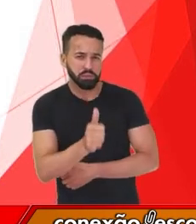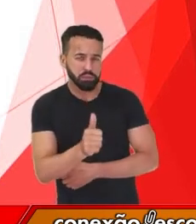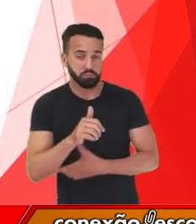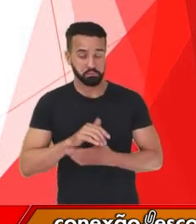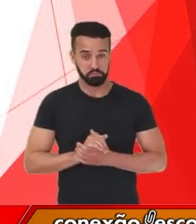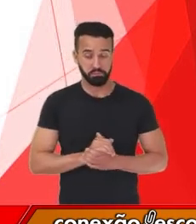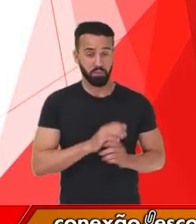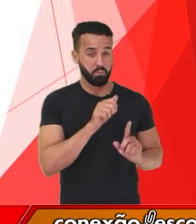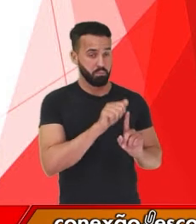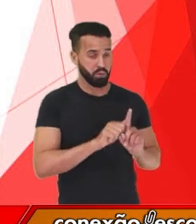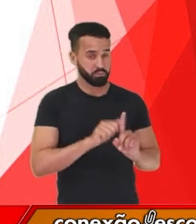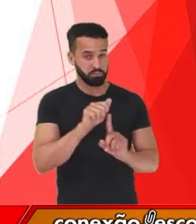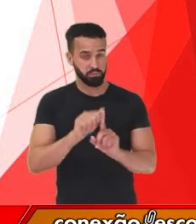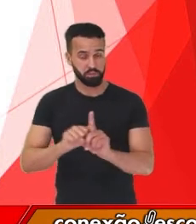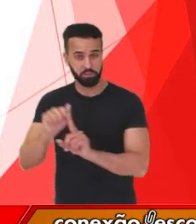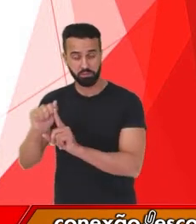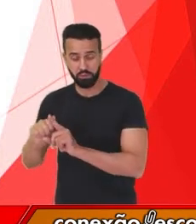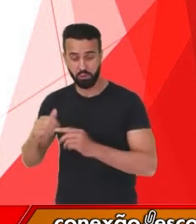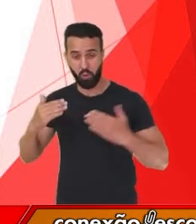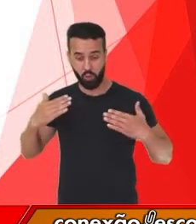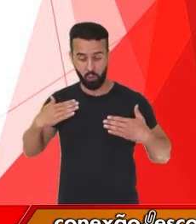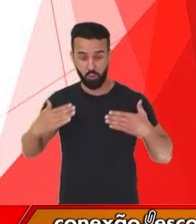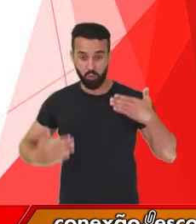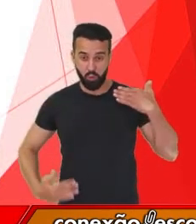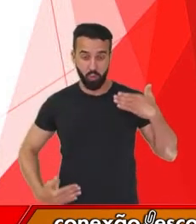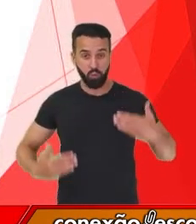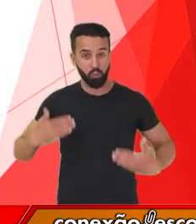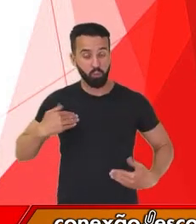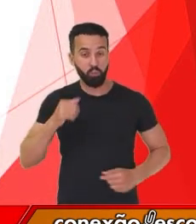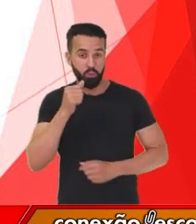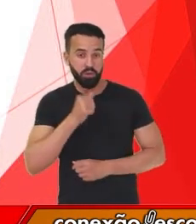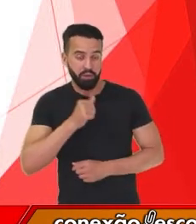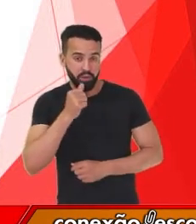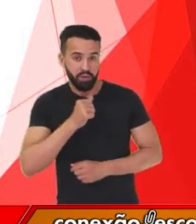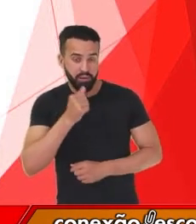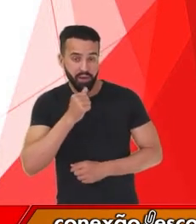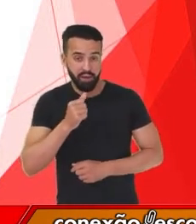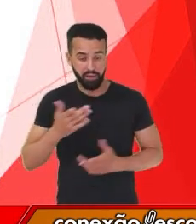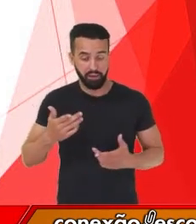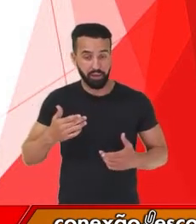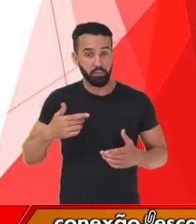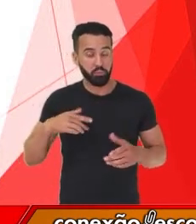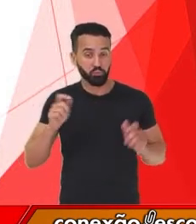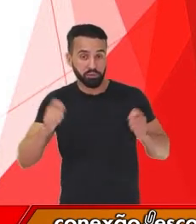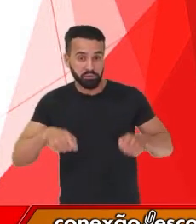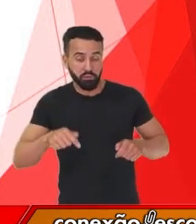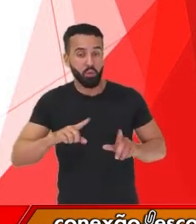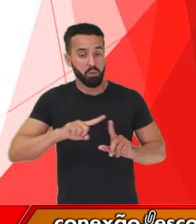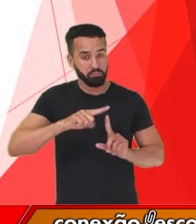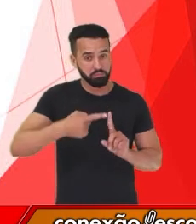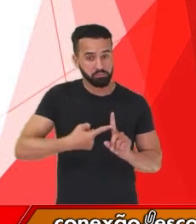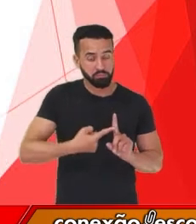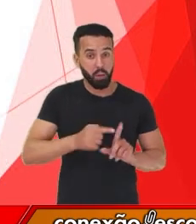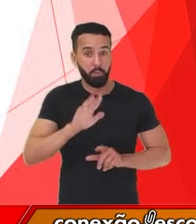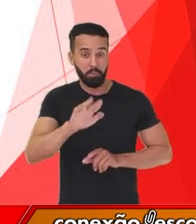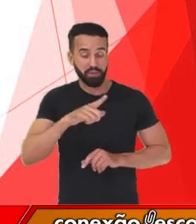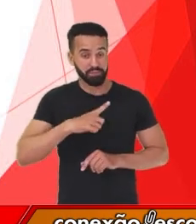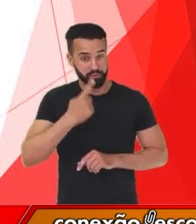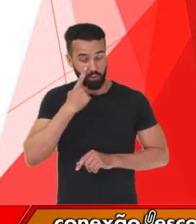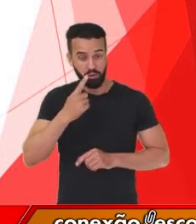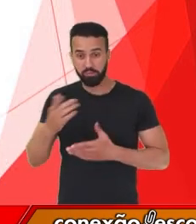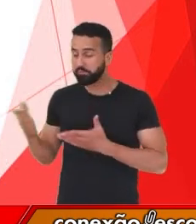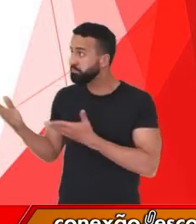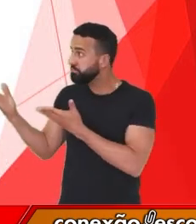corpo da mulher se prepara para uma possível gravidez. Então, o endométrio, que é essa região interna do útero, passa